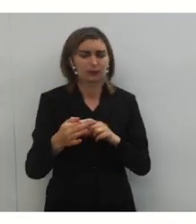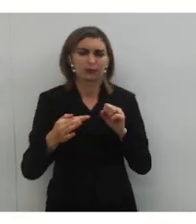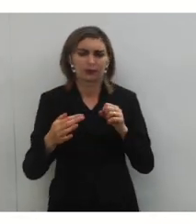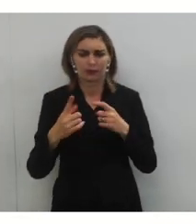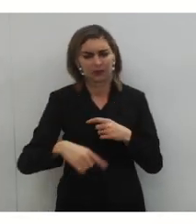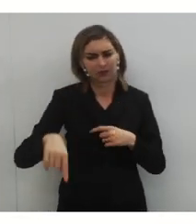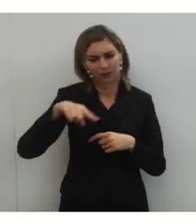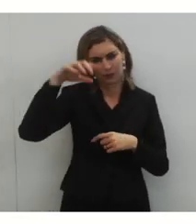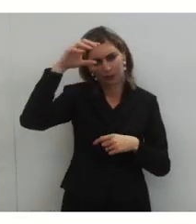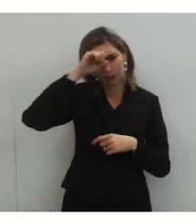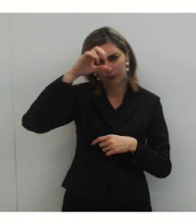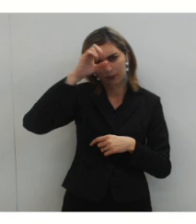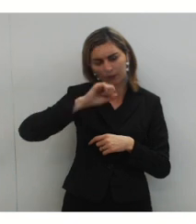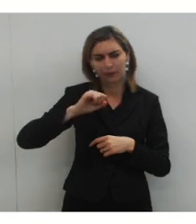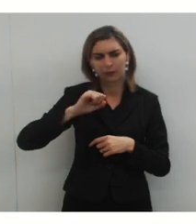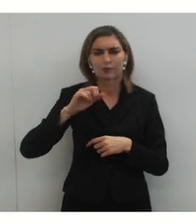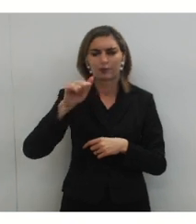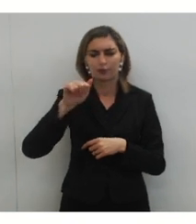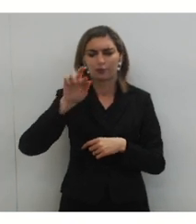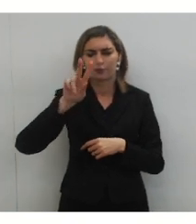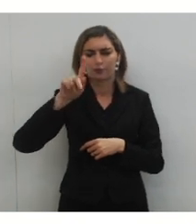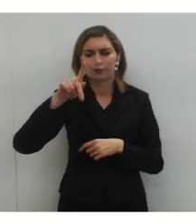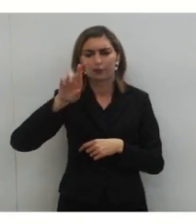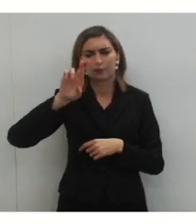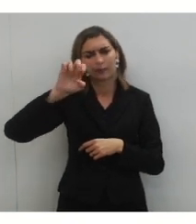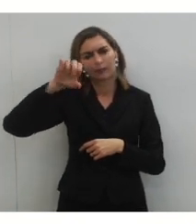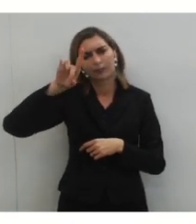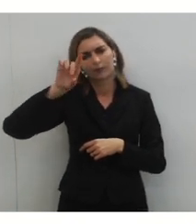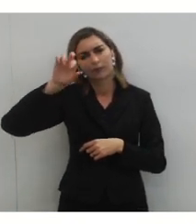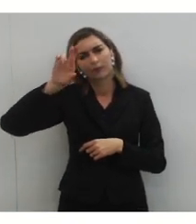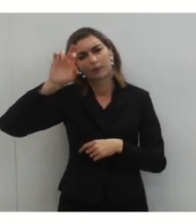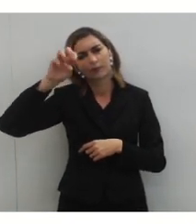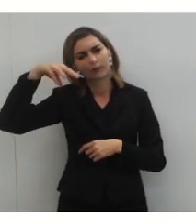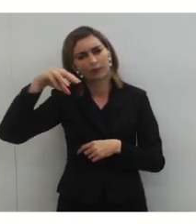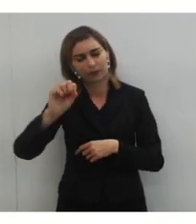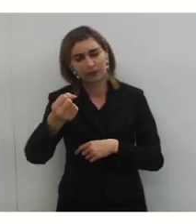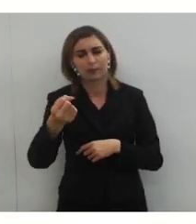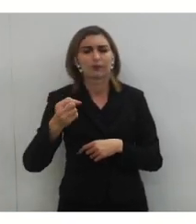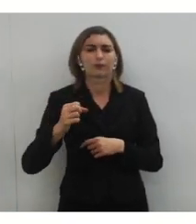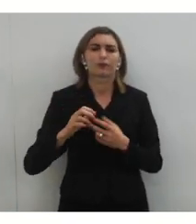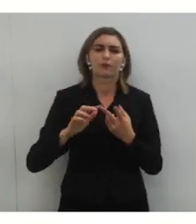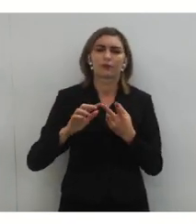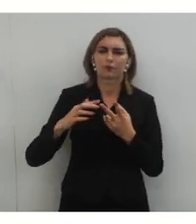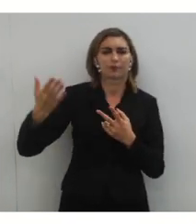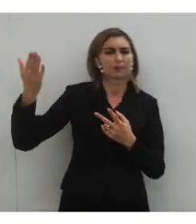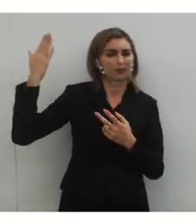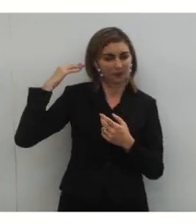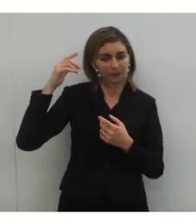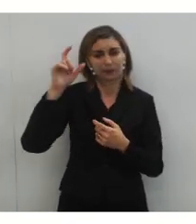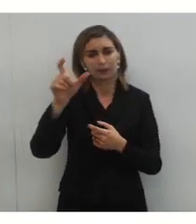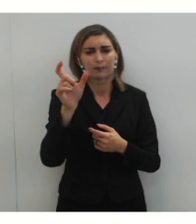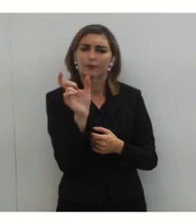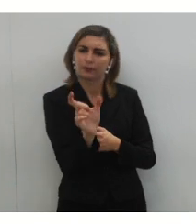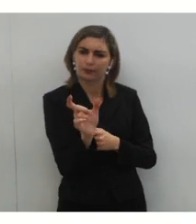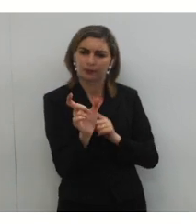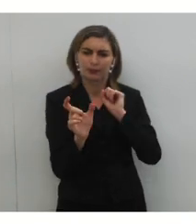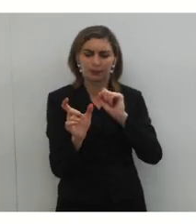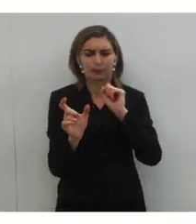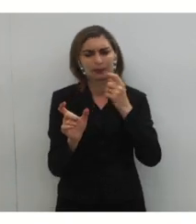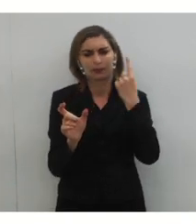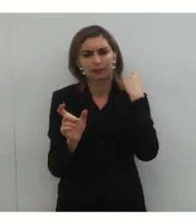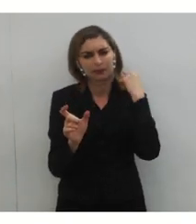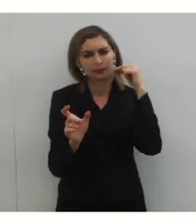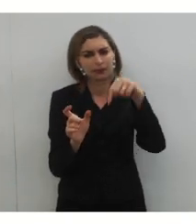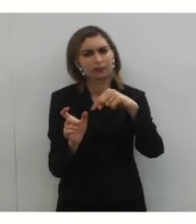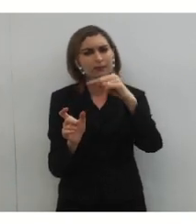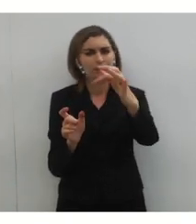Nós aprendemos, nós aprenderemos, né? Nós aprendíamos, né? Então, quem foi